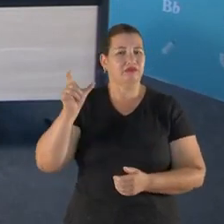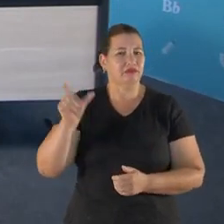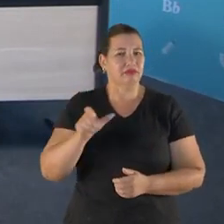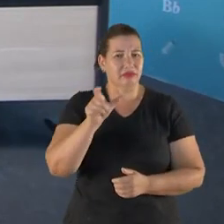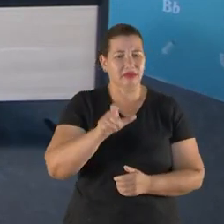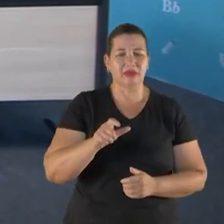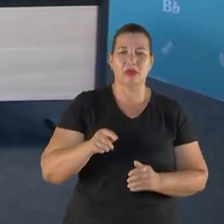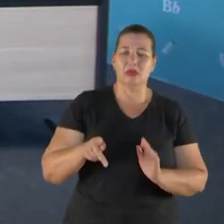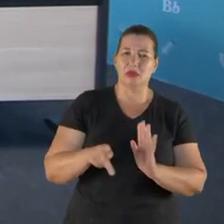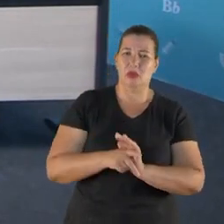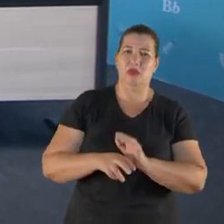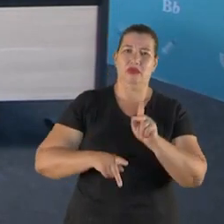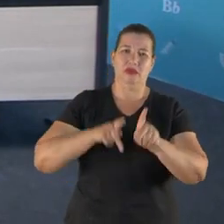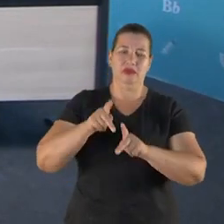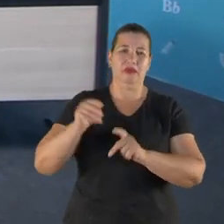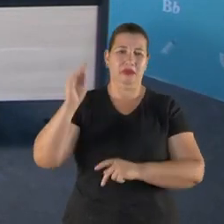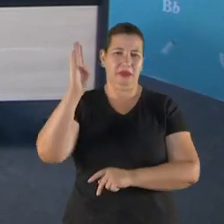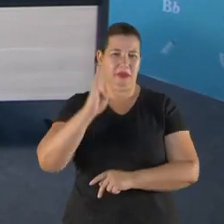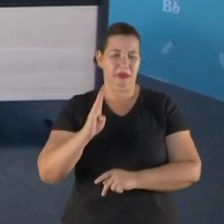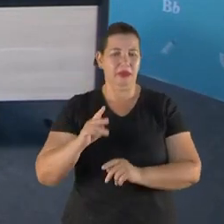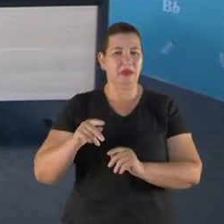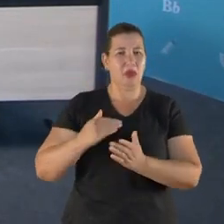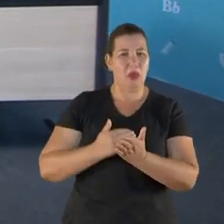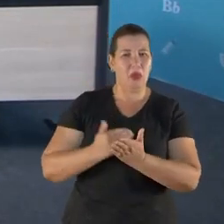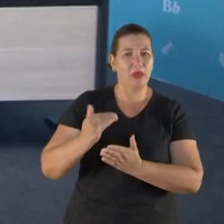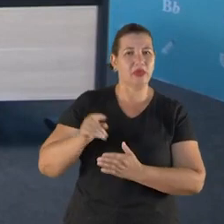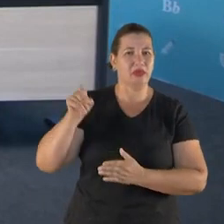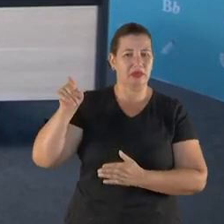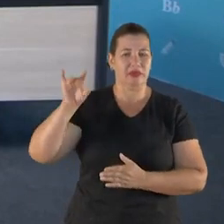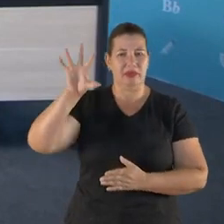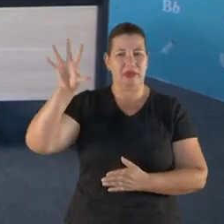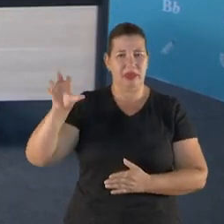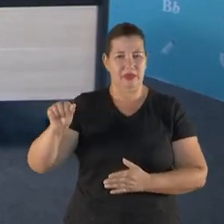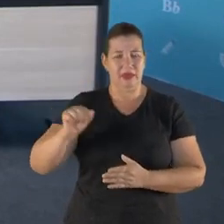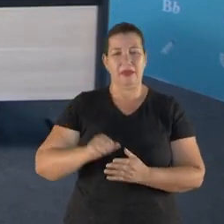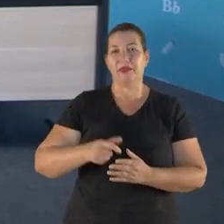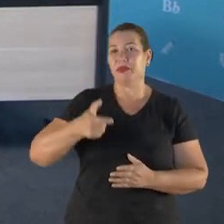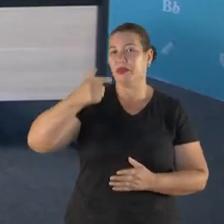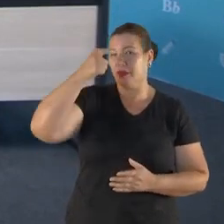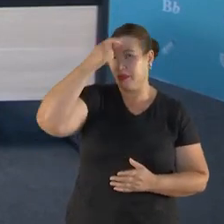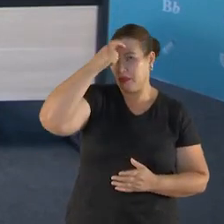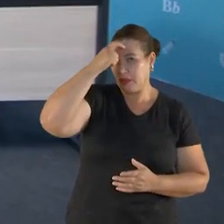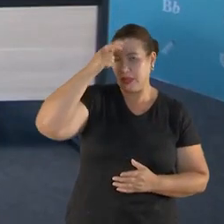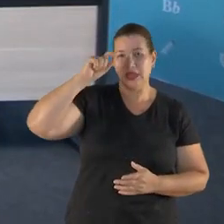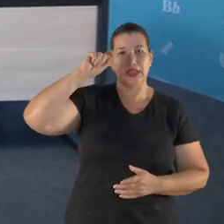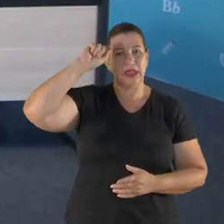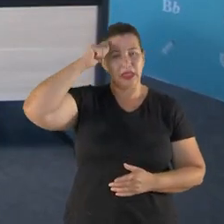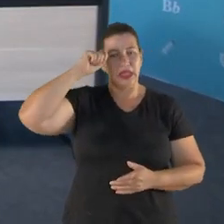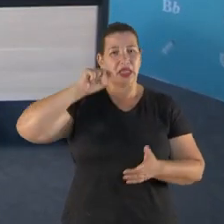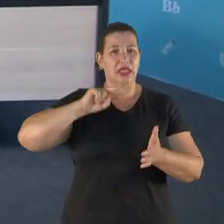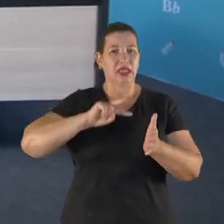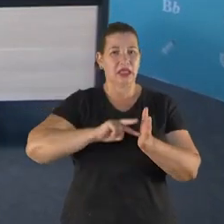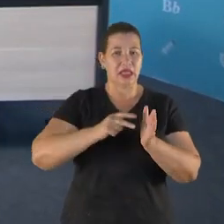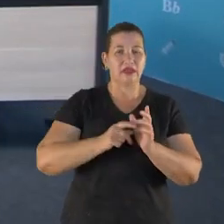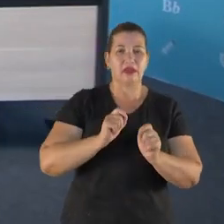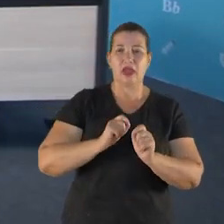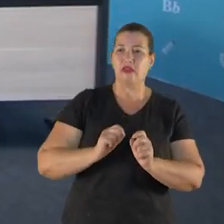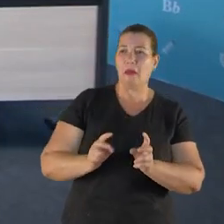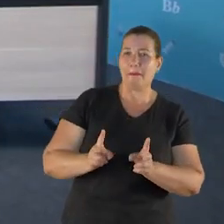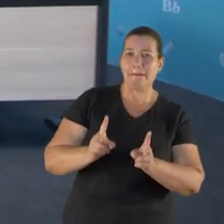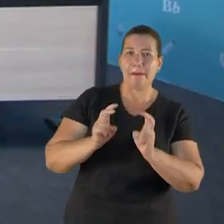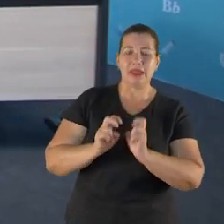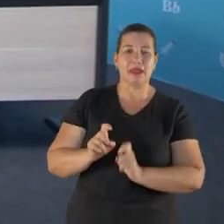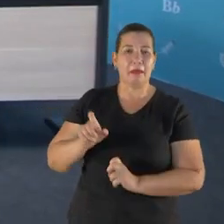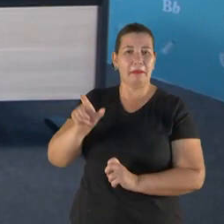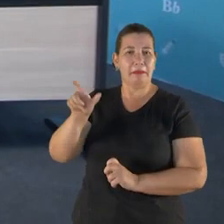das origens africanas na formação do povo brasileiro. Consciência negra pode significar, em suma,